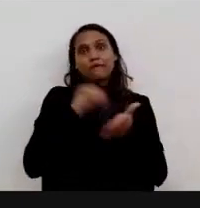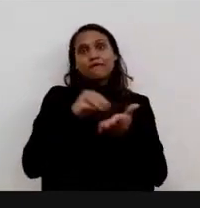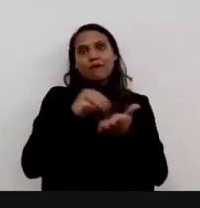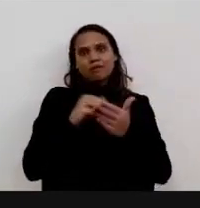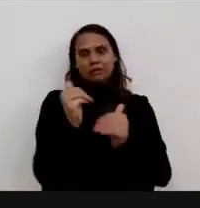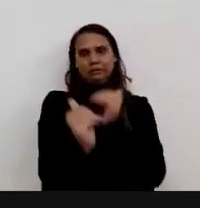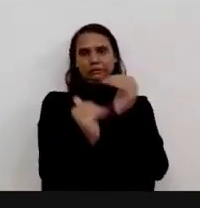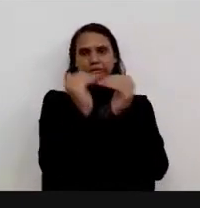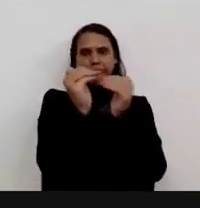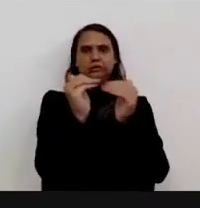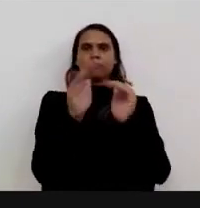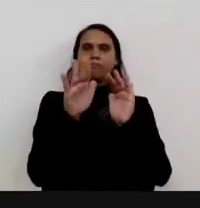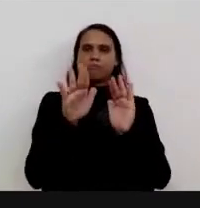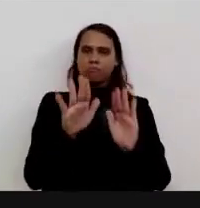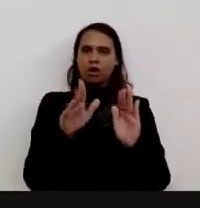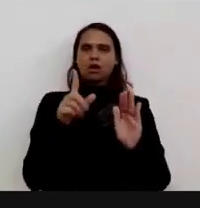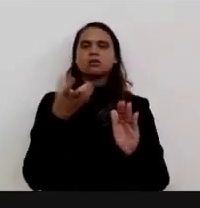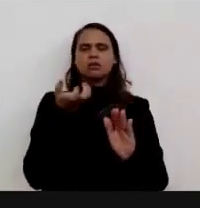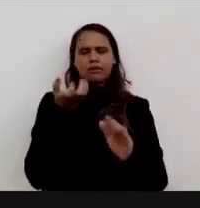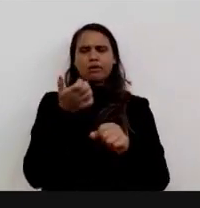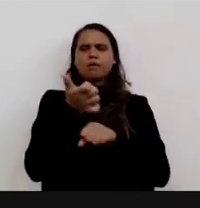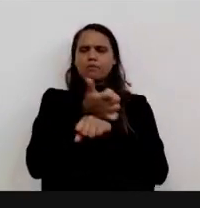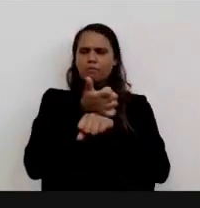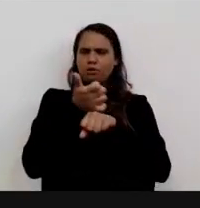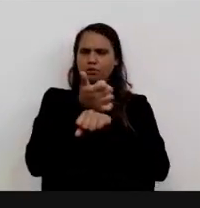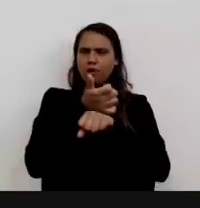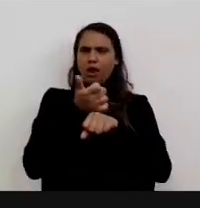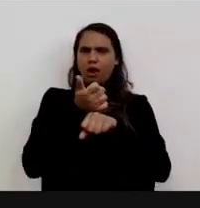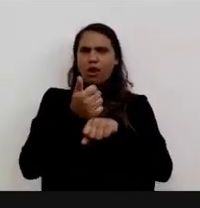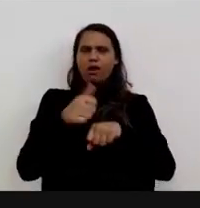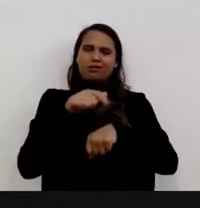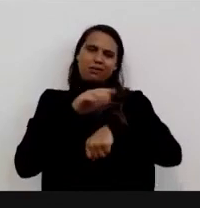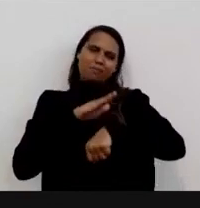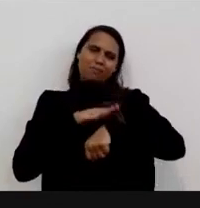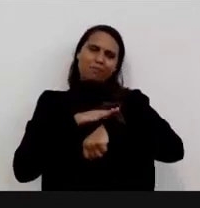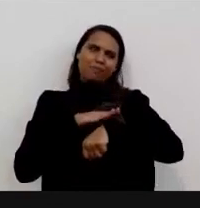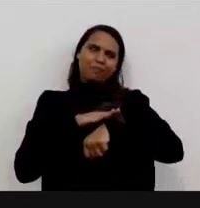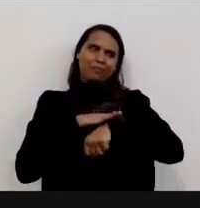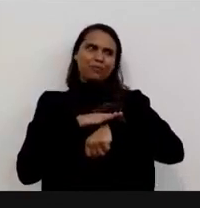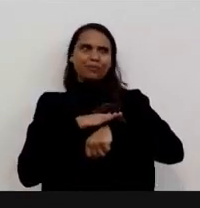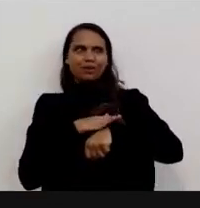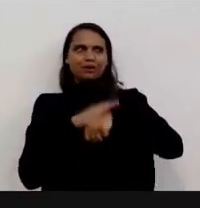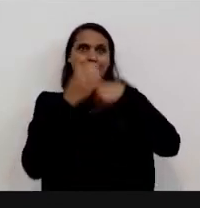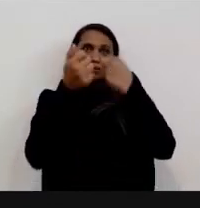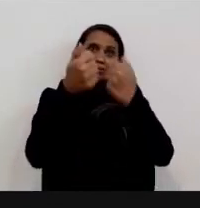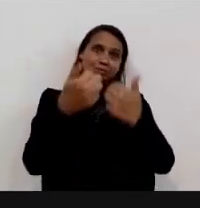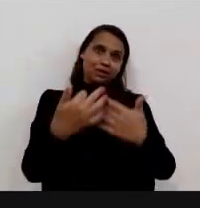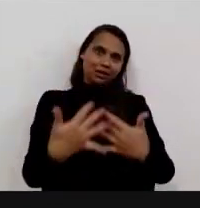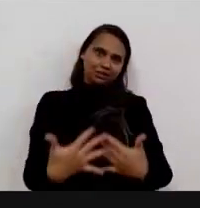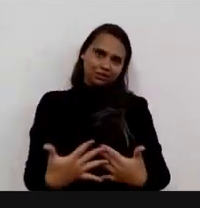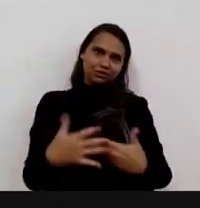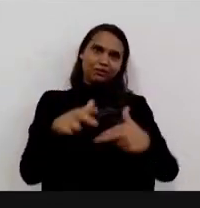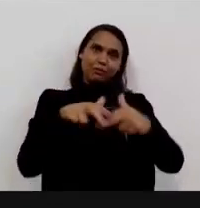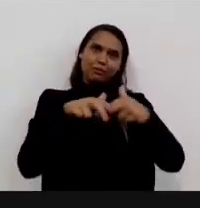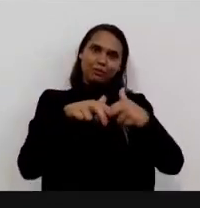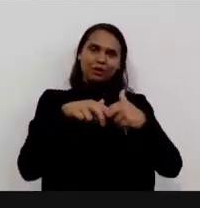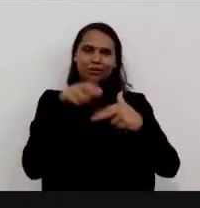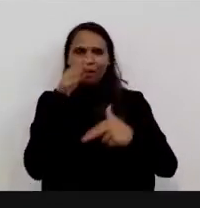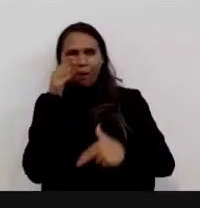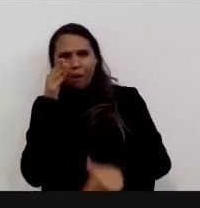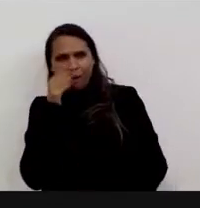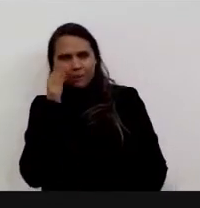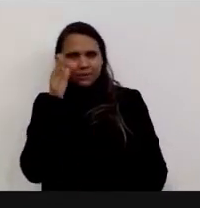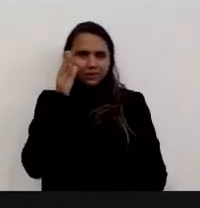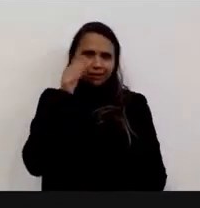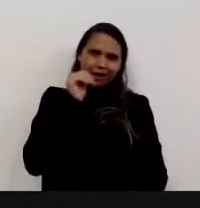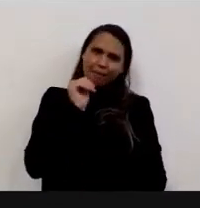assim, basicamente, a gente quer melhorar essa parte explicativa, né, até porque eu acho que com isso a gente atende melhor ao observatório,